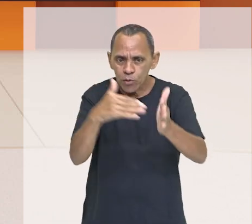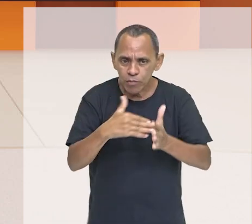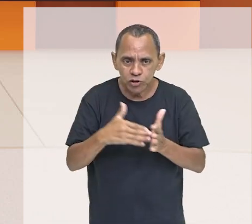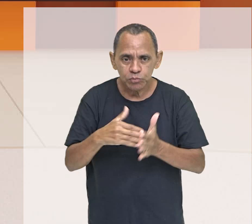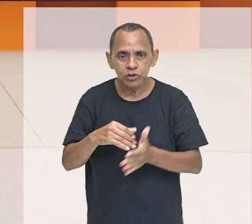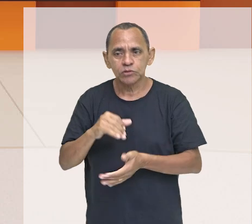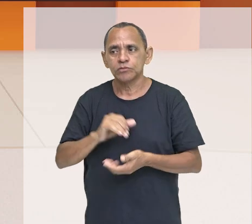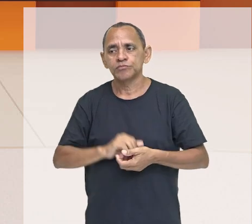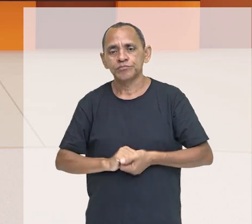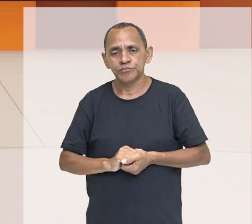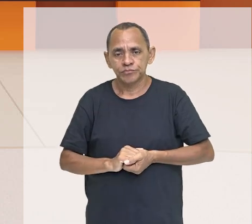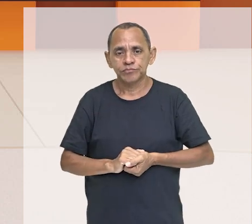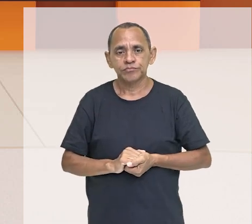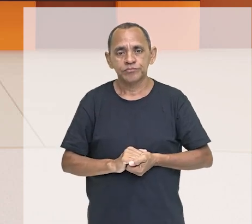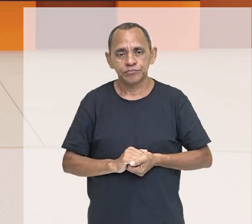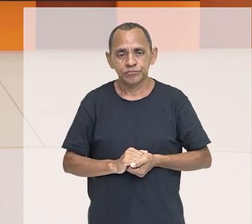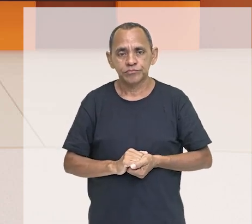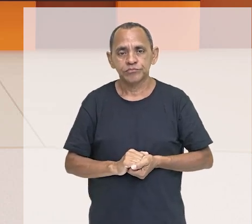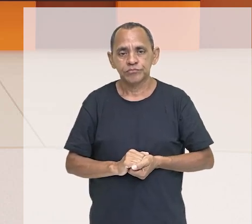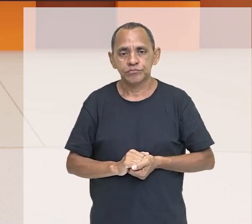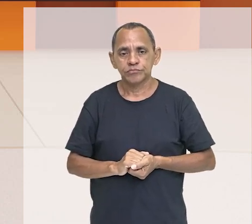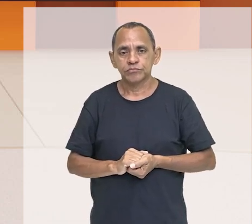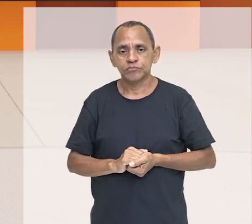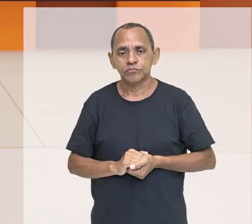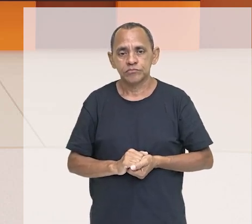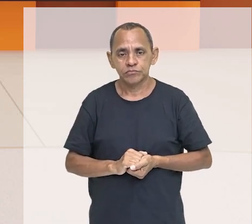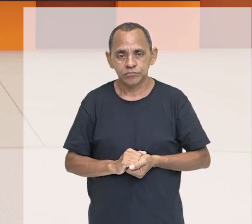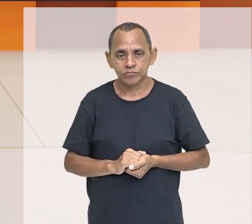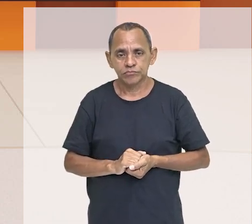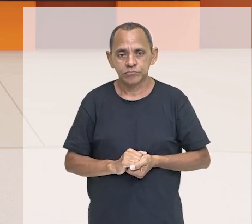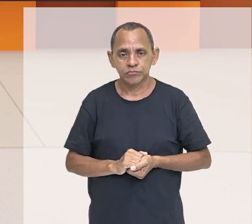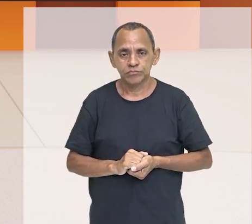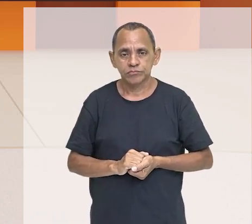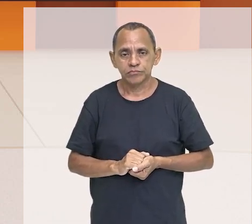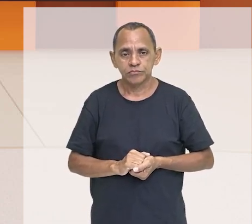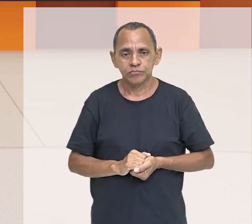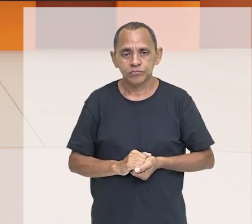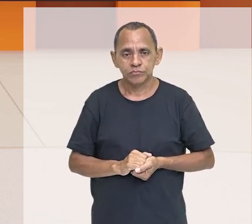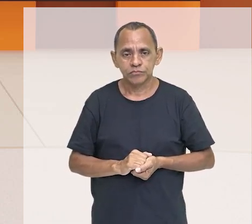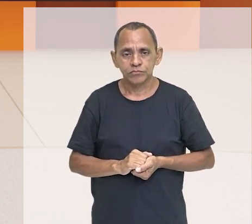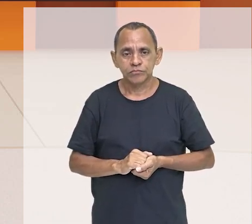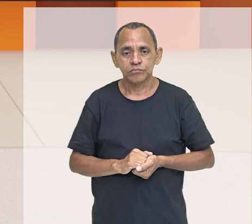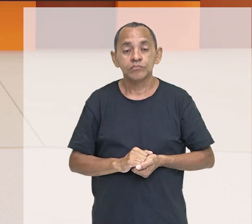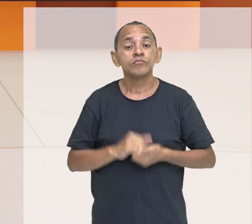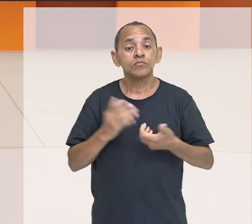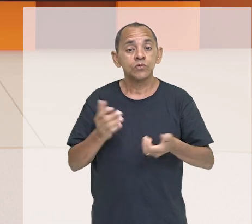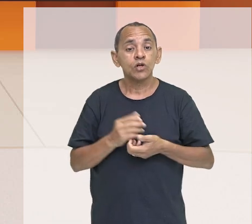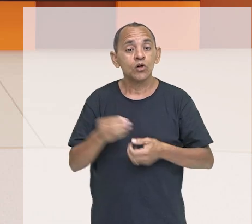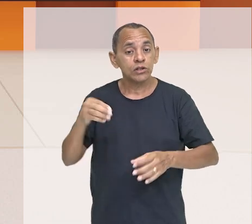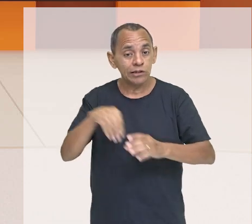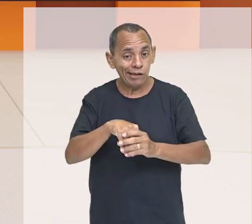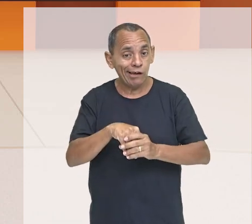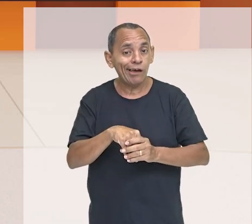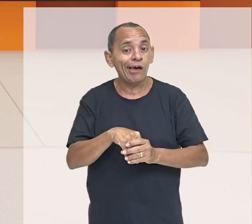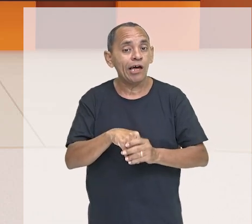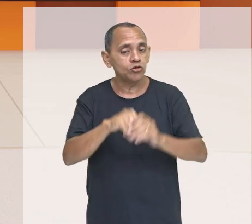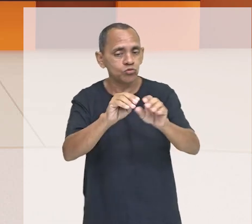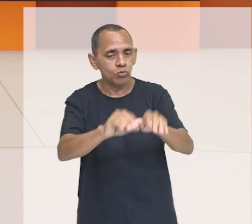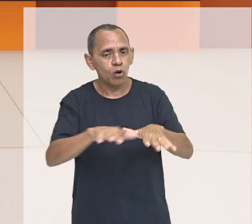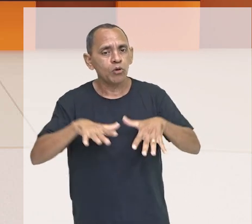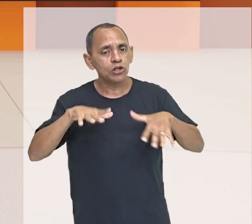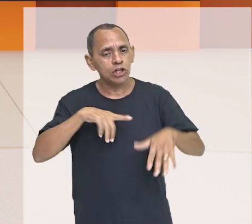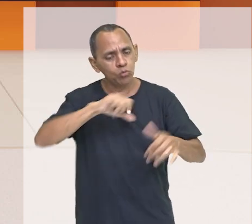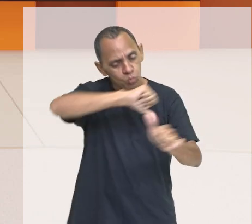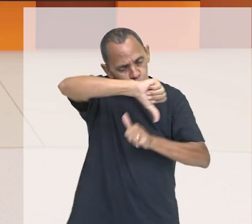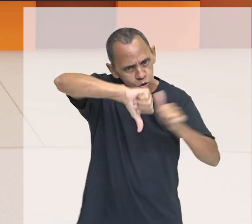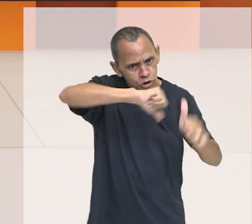o governo pode cair a qualquer momento, desde que ele não tenha sustentabilidade política. Então, no parlamentarismo, há essa